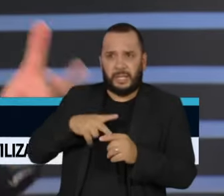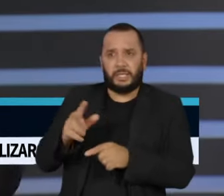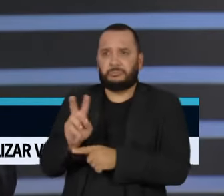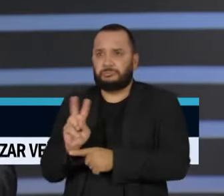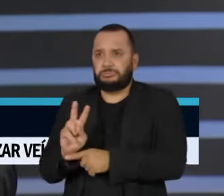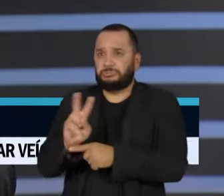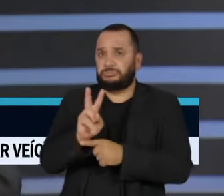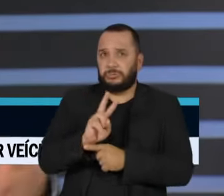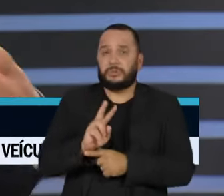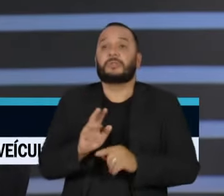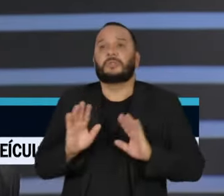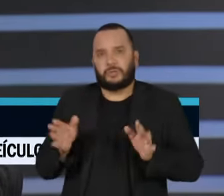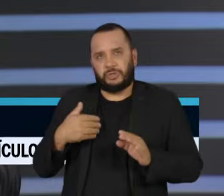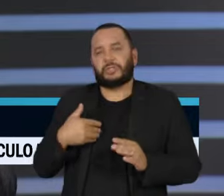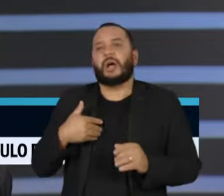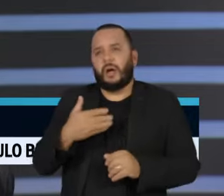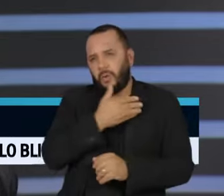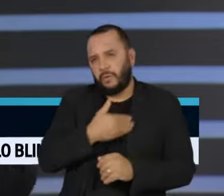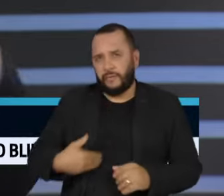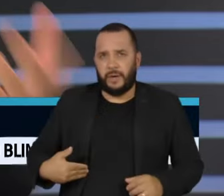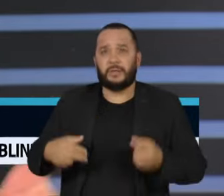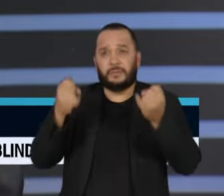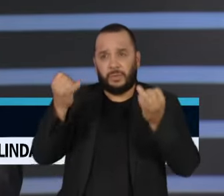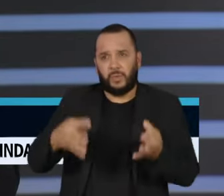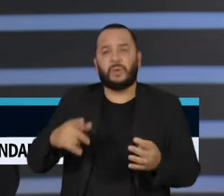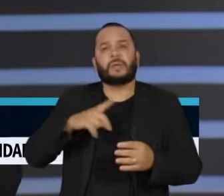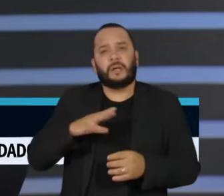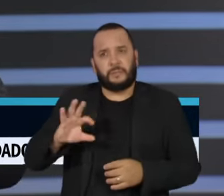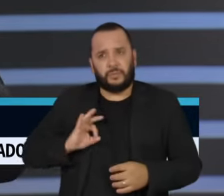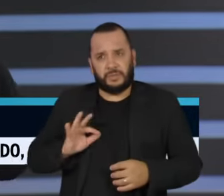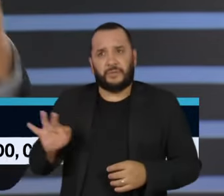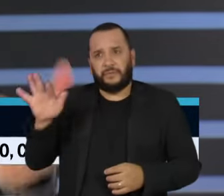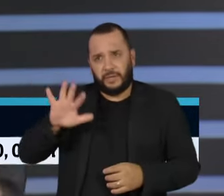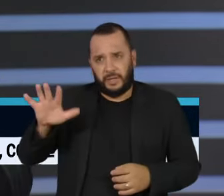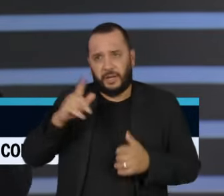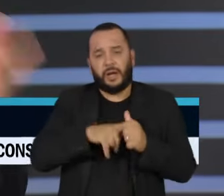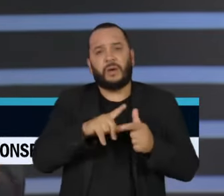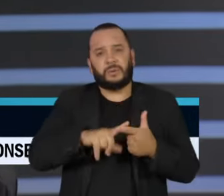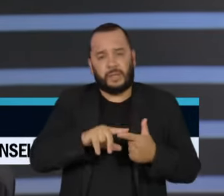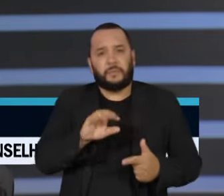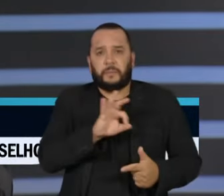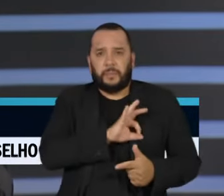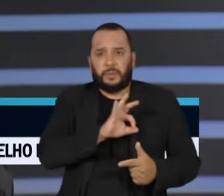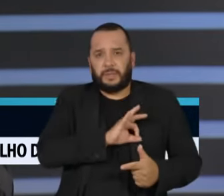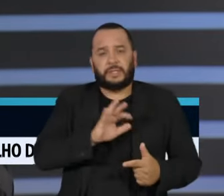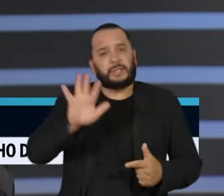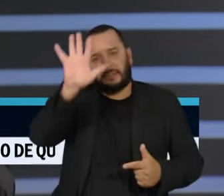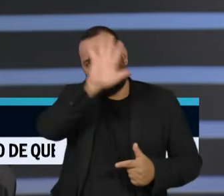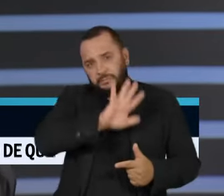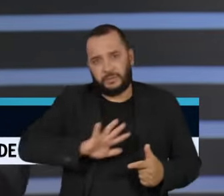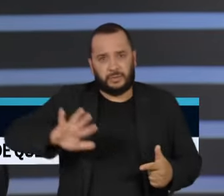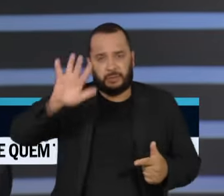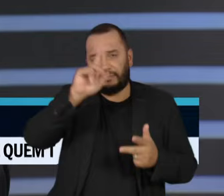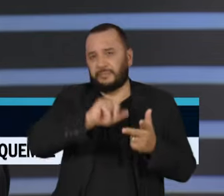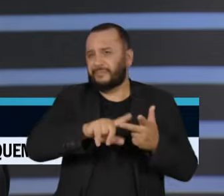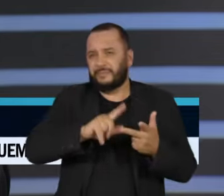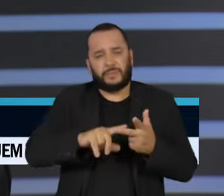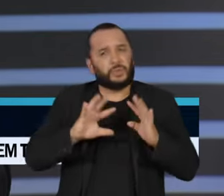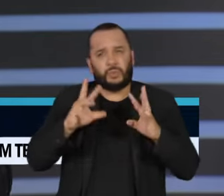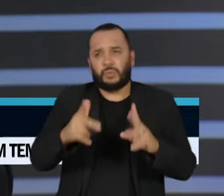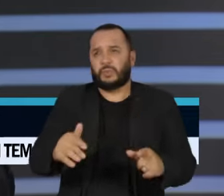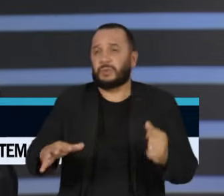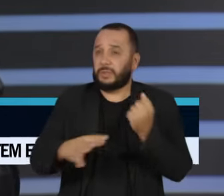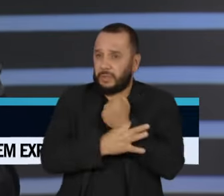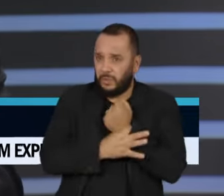falou, venham que vai estar seguro, afinal de contas, tem Polícia Federal, vai ter Forças Armadas, vai ter todo mundo para tentar garantir segurança. Mas isso também mostra